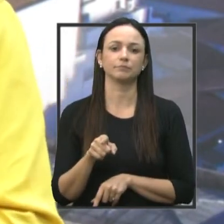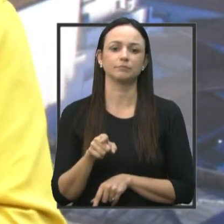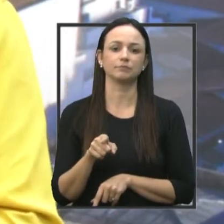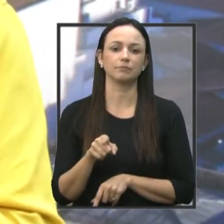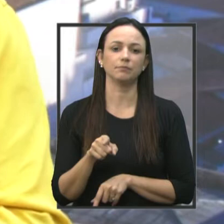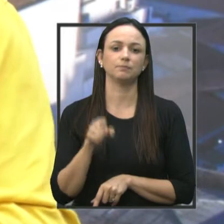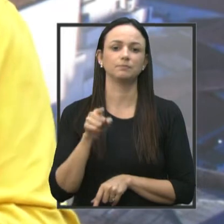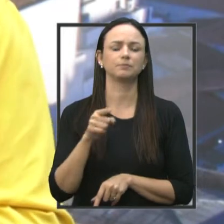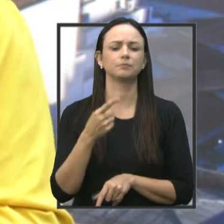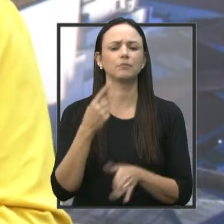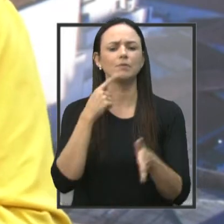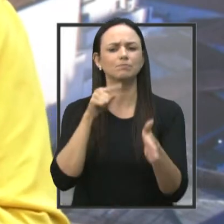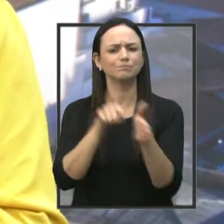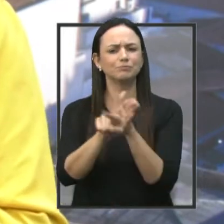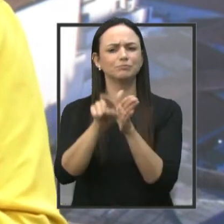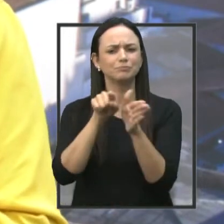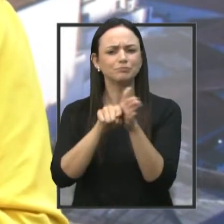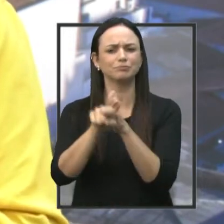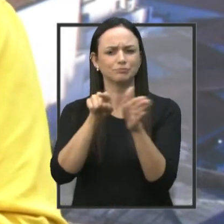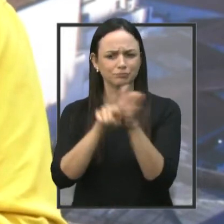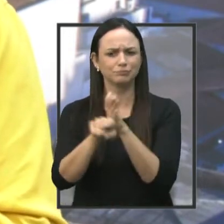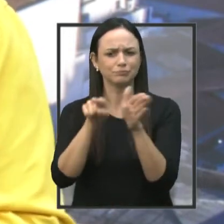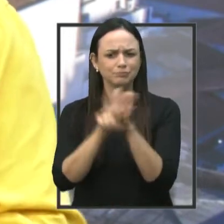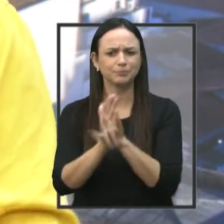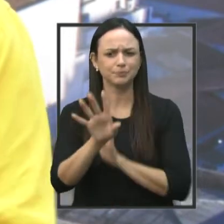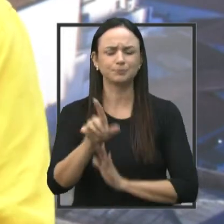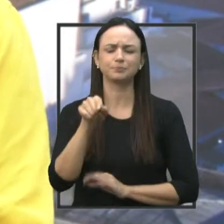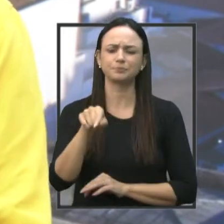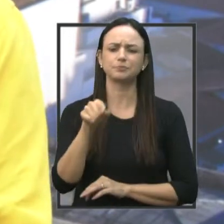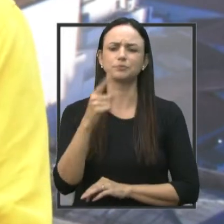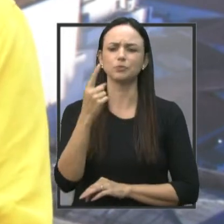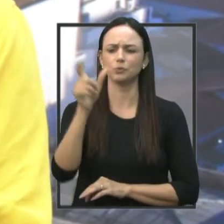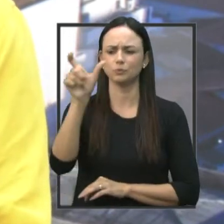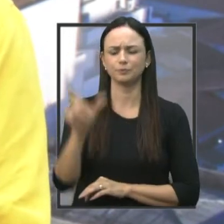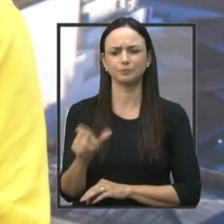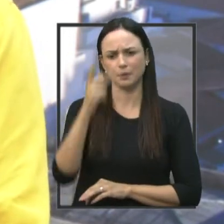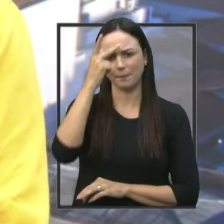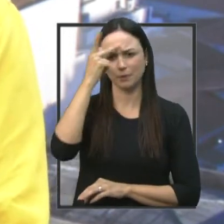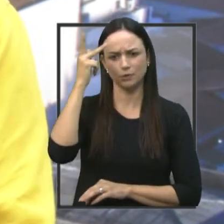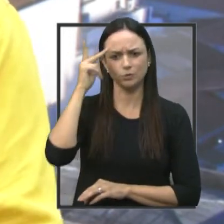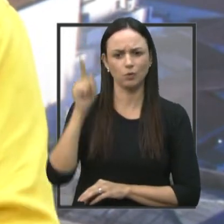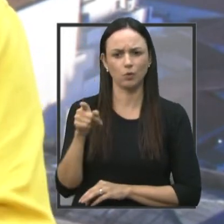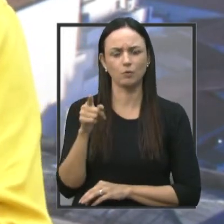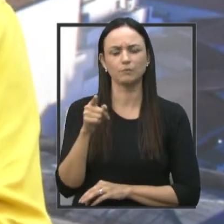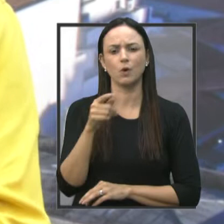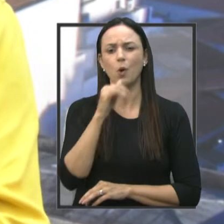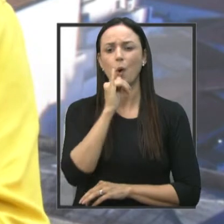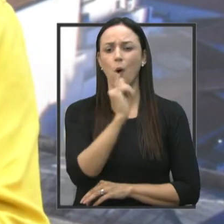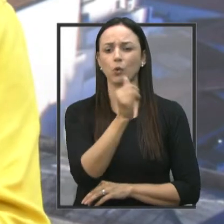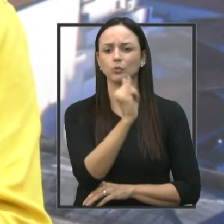numa das oitivas, aonde um depoente contou,